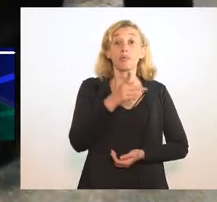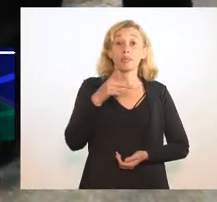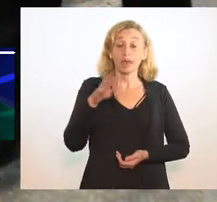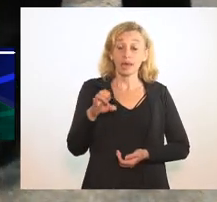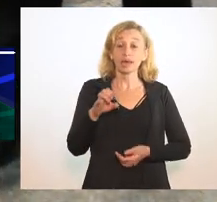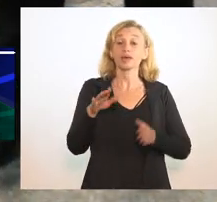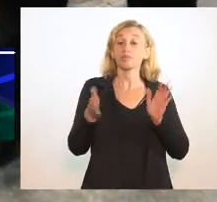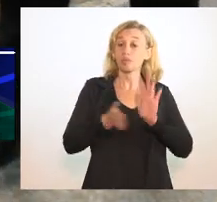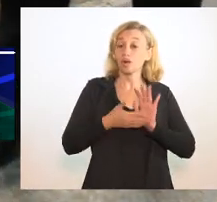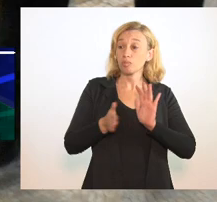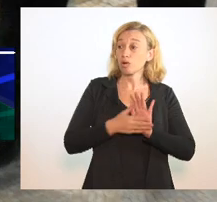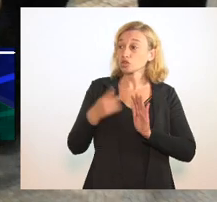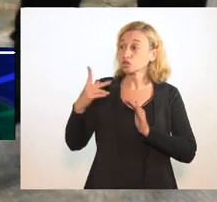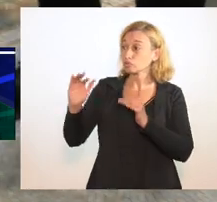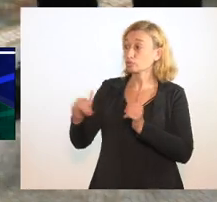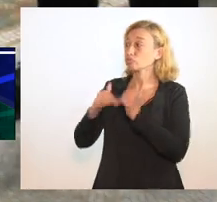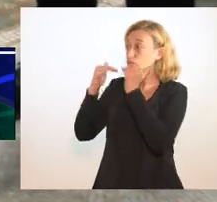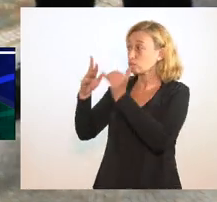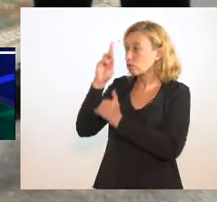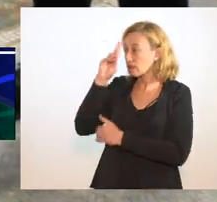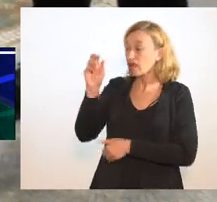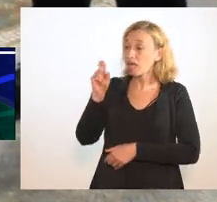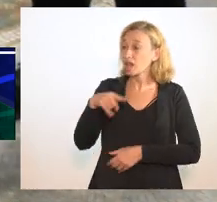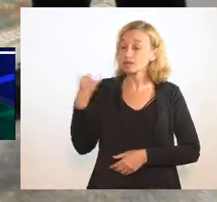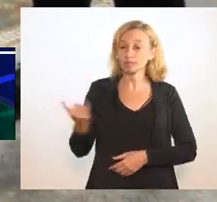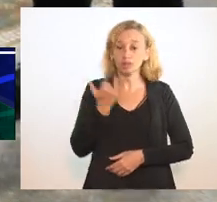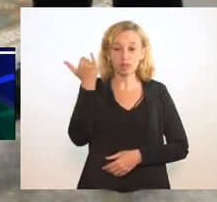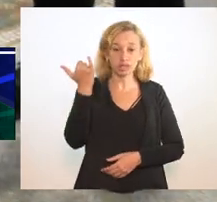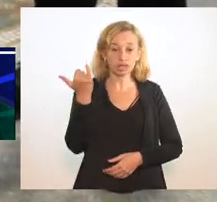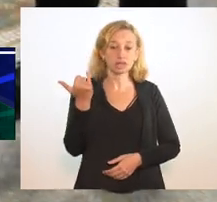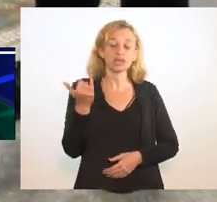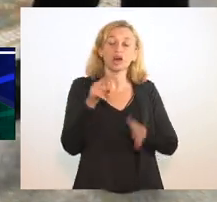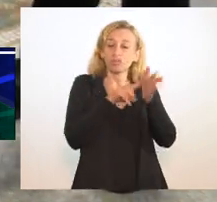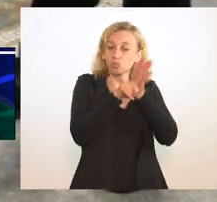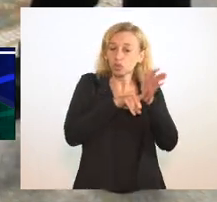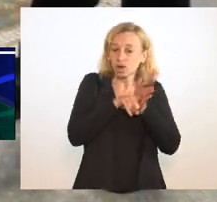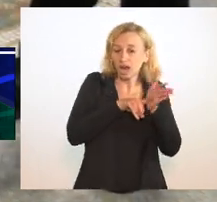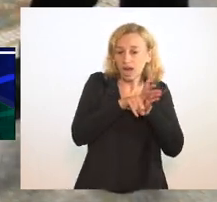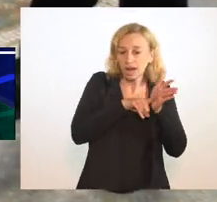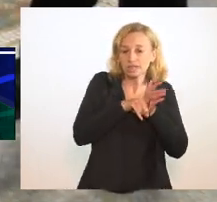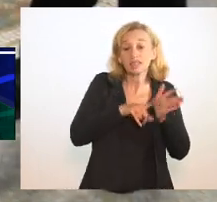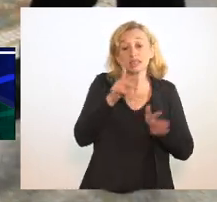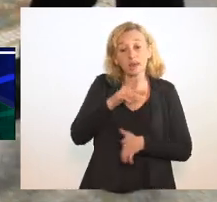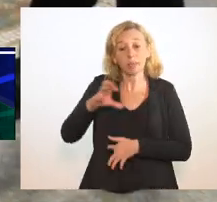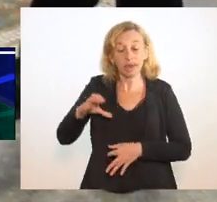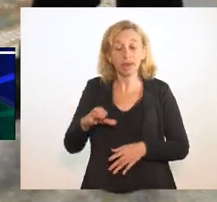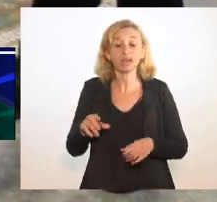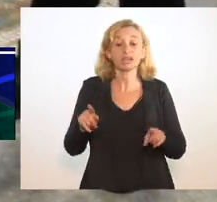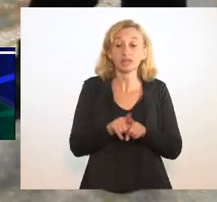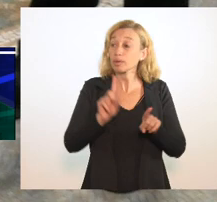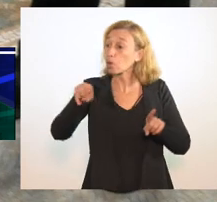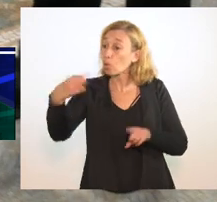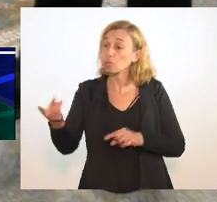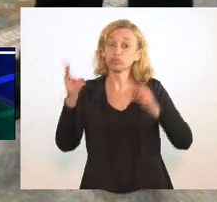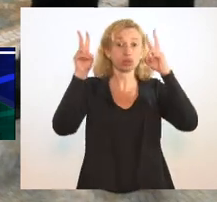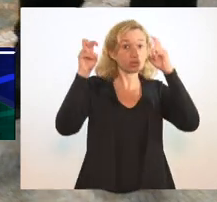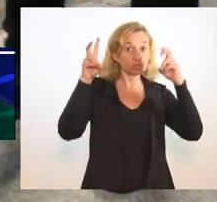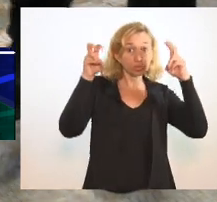proposta por Vossa Excelência, e é muito importante que a análise dessa PEC também traz outros